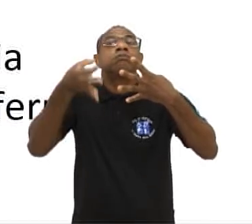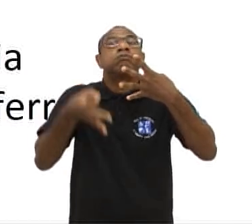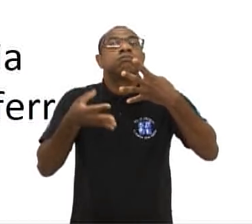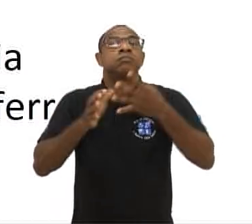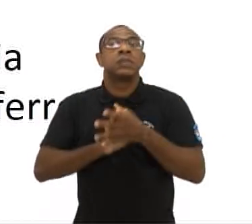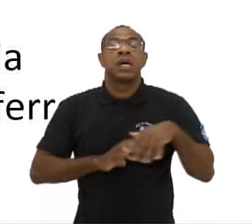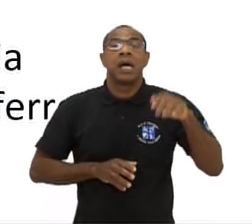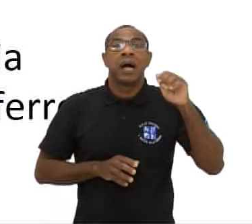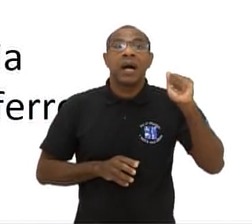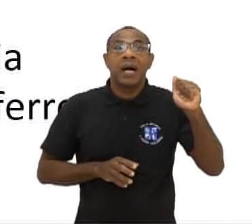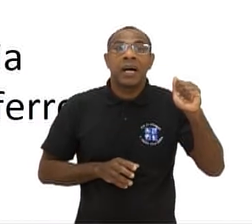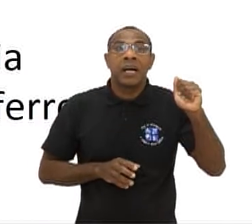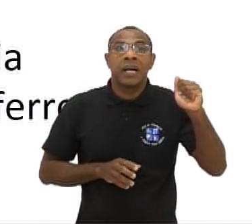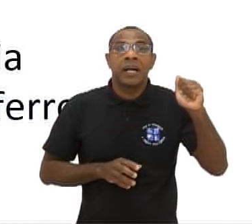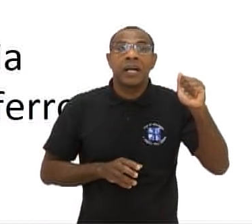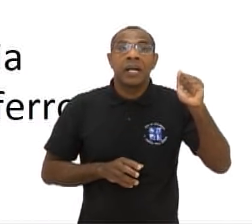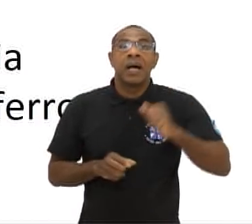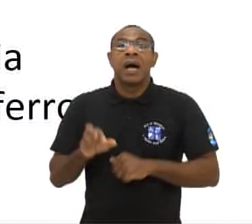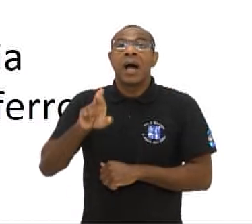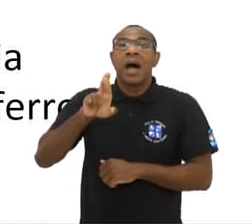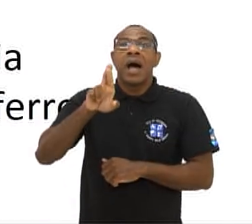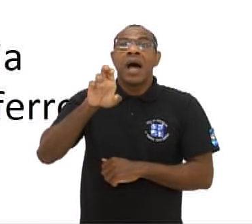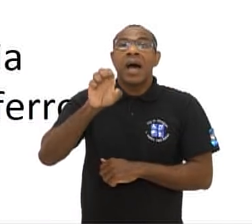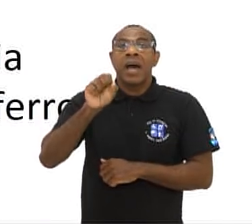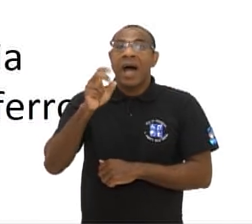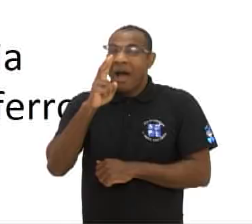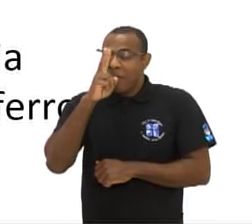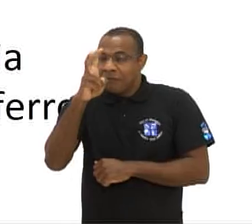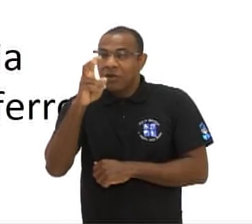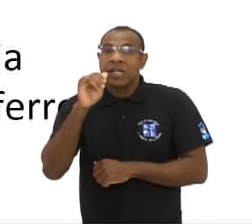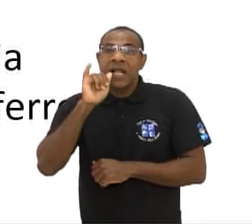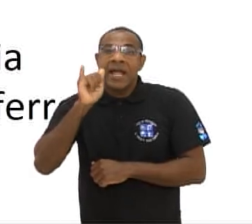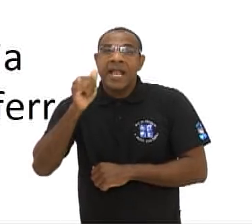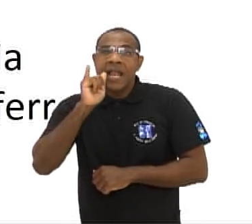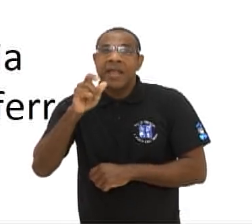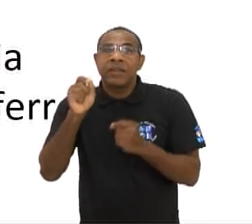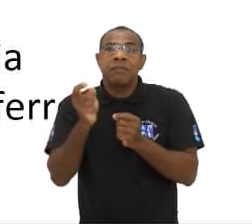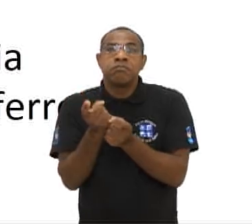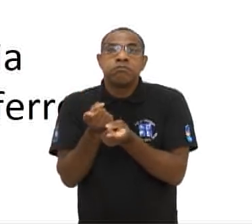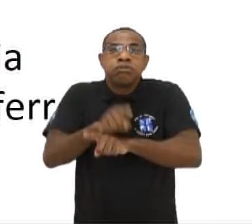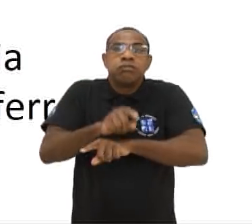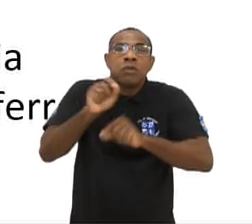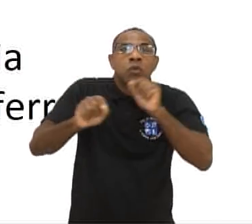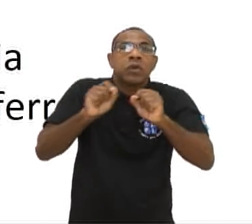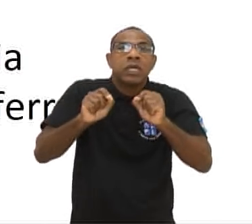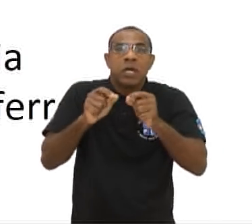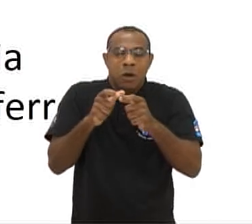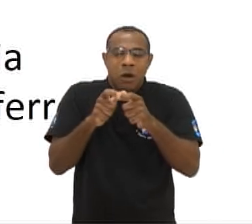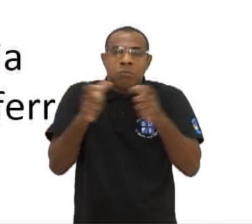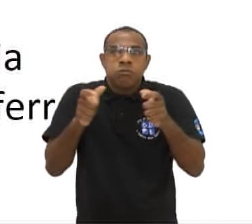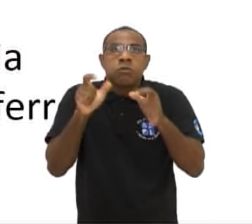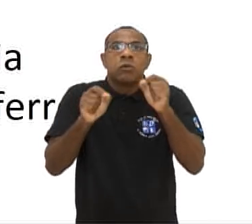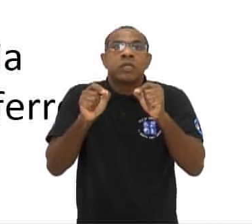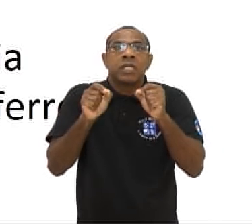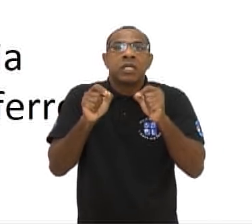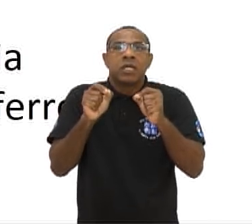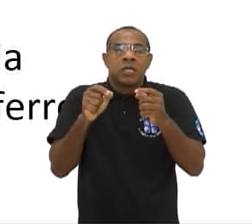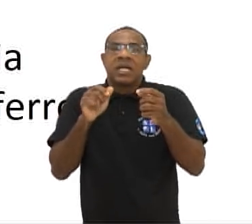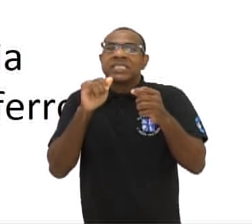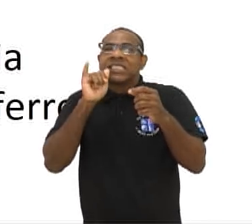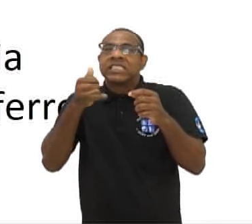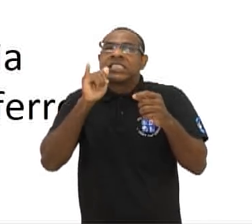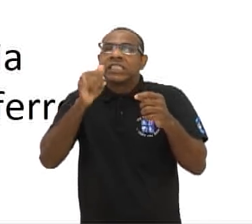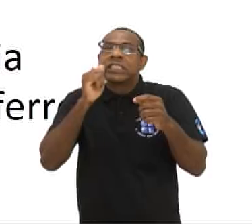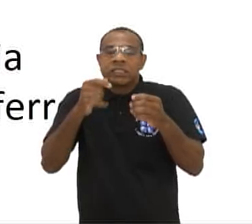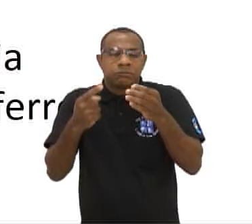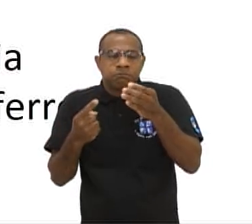Letra A. A resistência elétrica é inversamente proporcional à passagem da corrente elétrica.